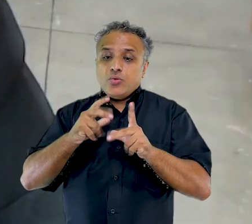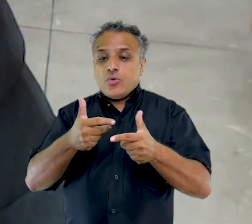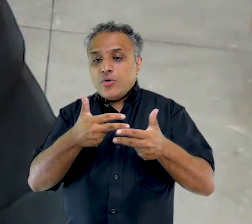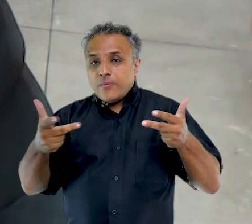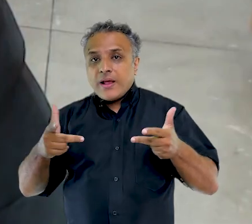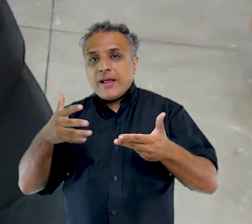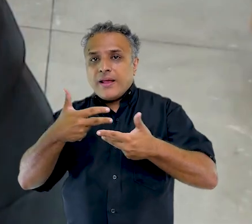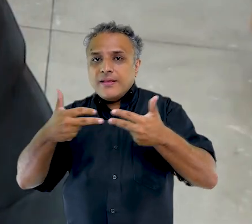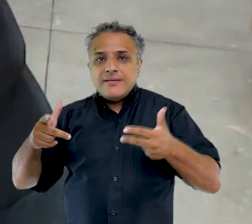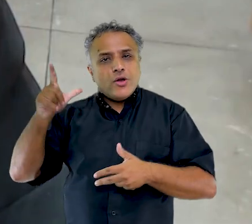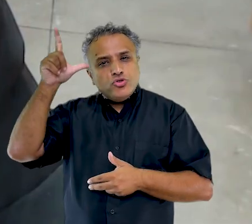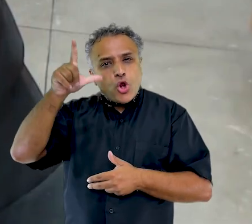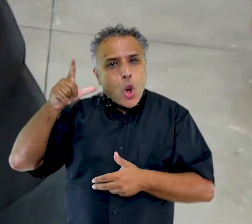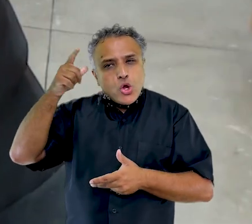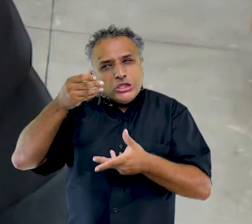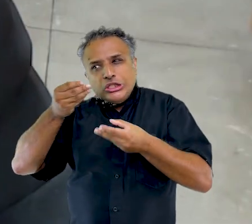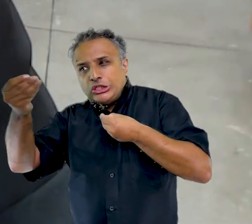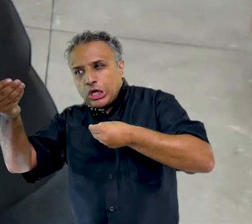né, envolvendo